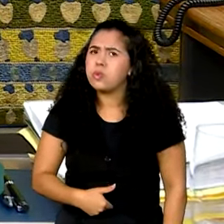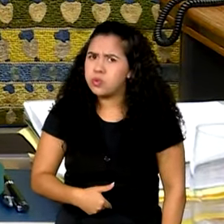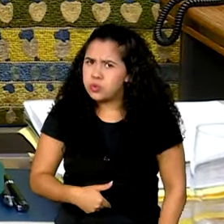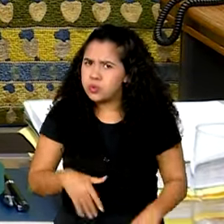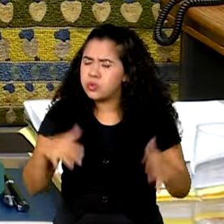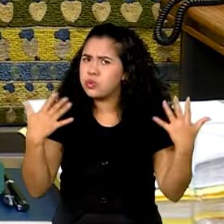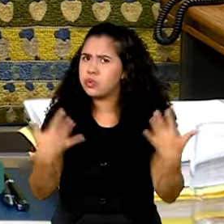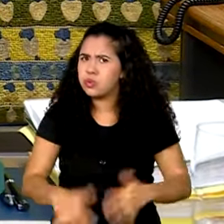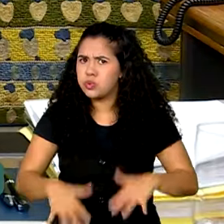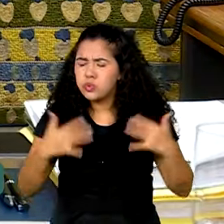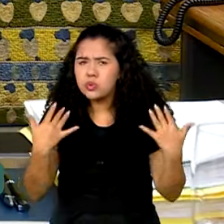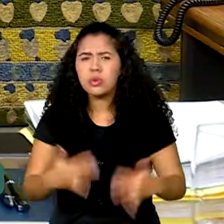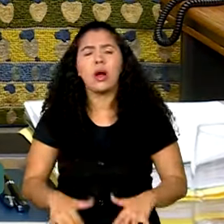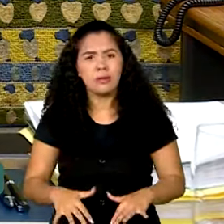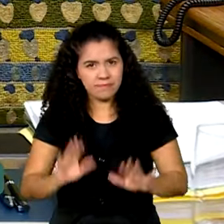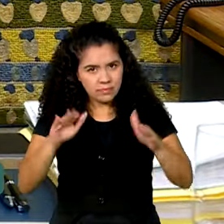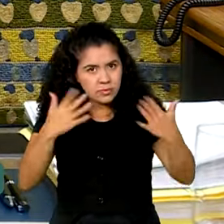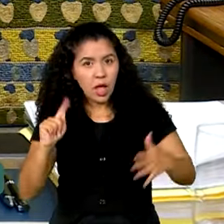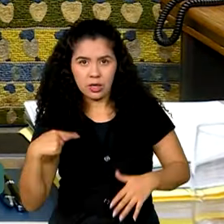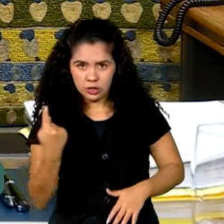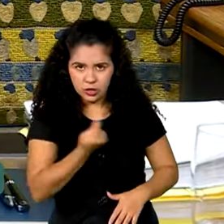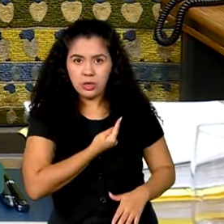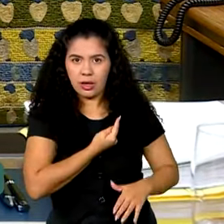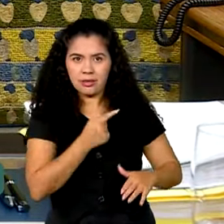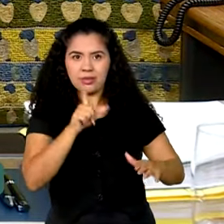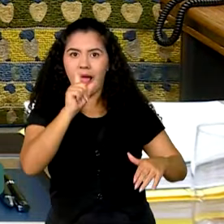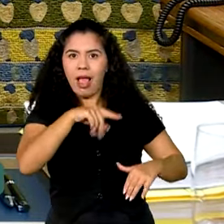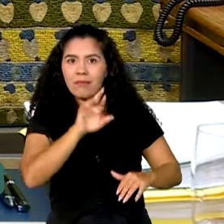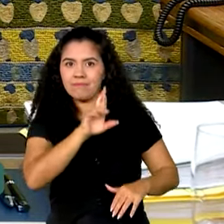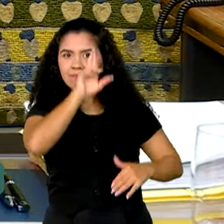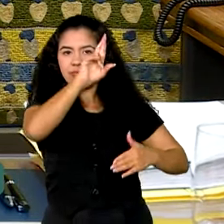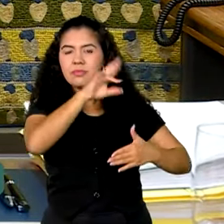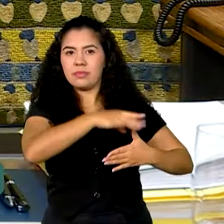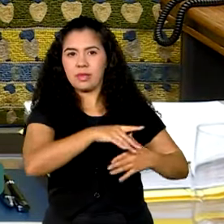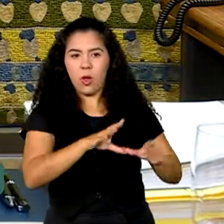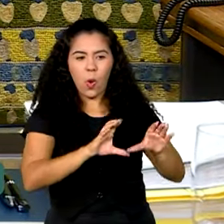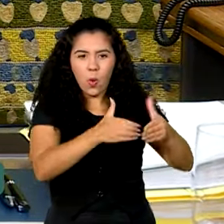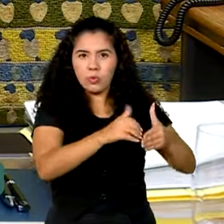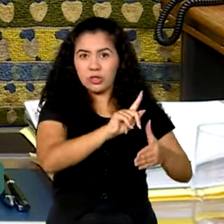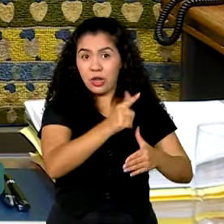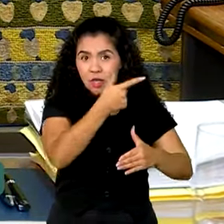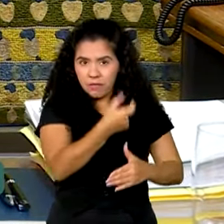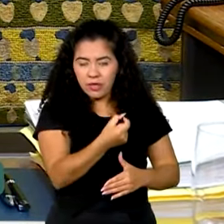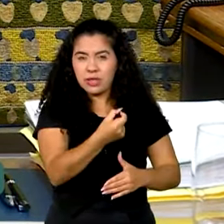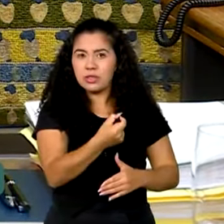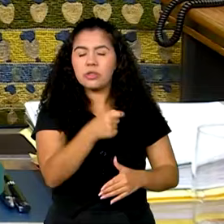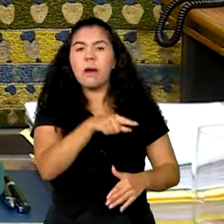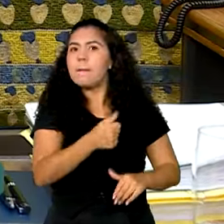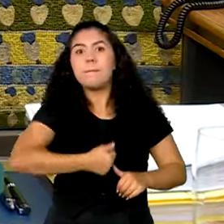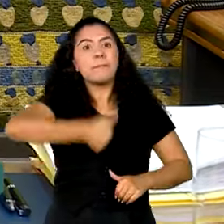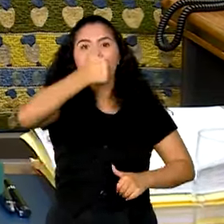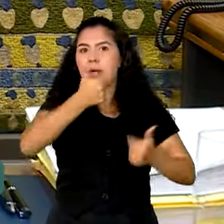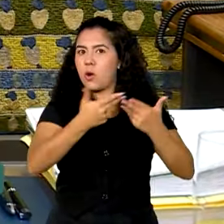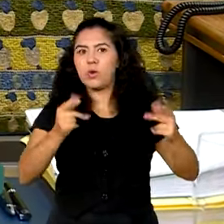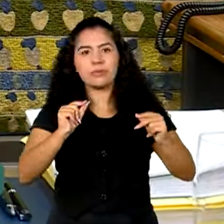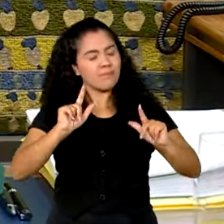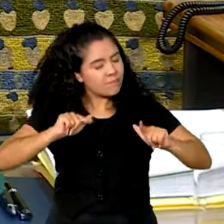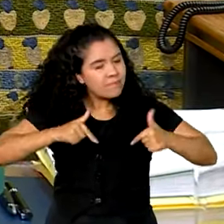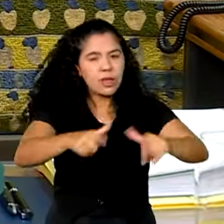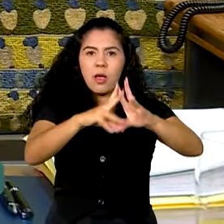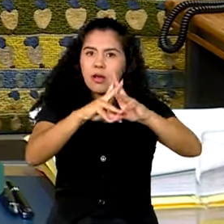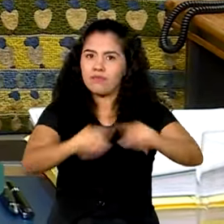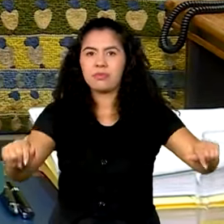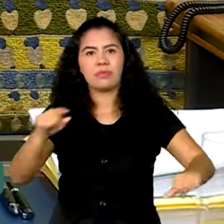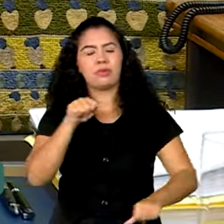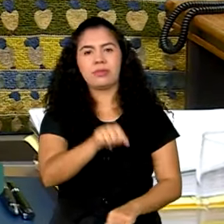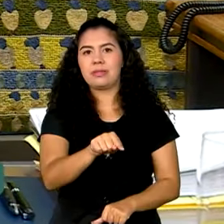mundial. Então, quando nós assumimos a presidência do G20, a prioridade mais alta foi: a gente tem que combater isso. Porque hoje